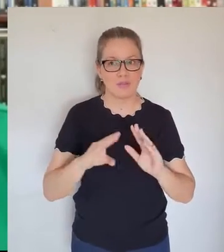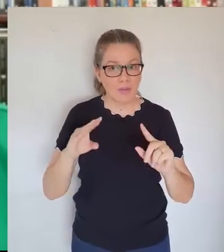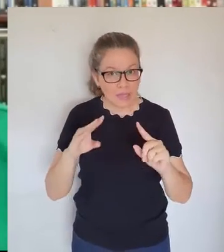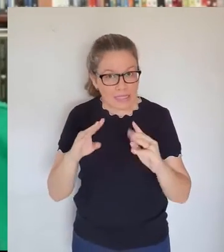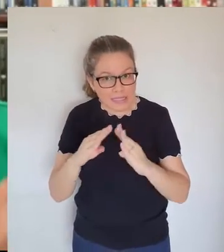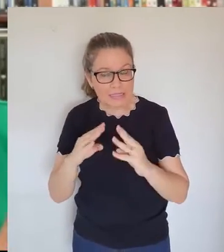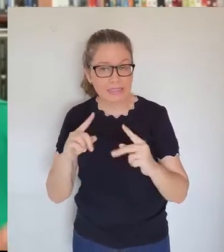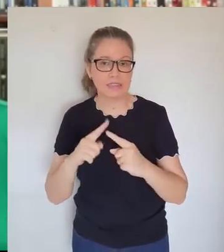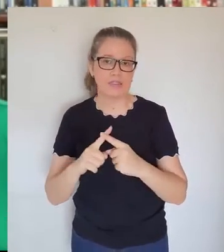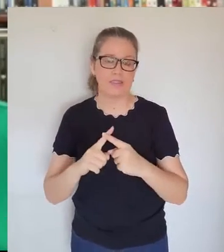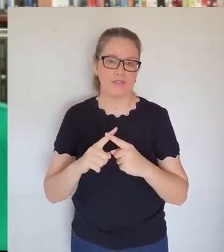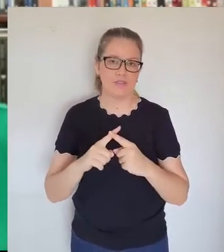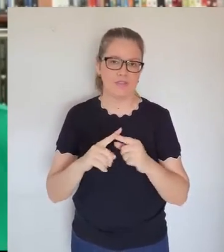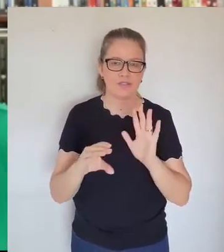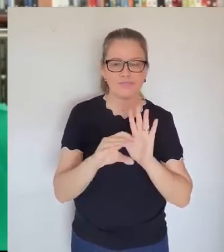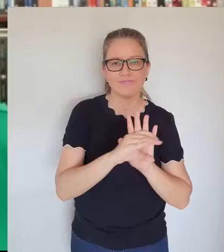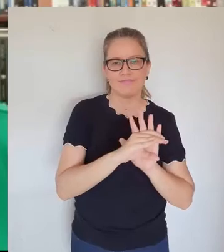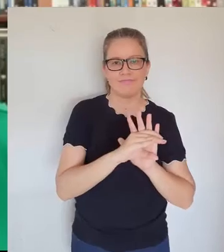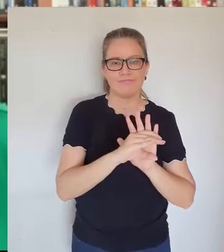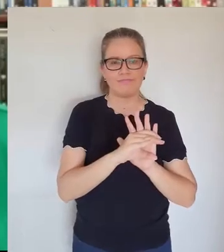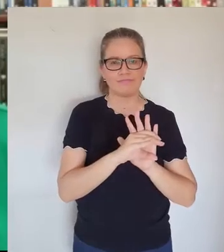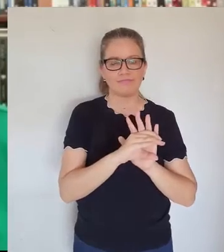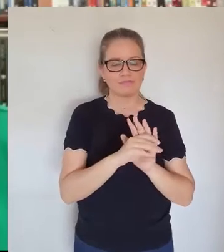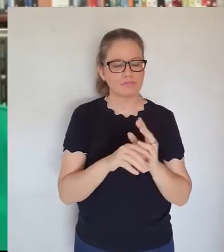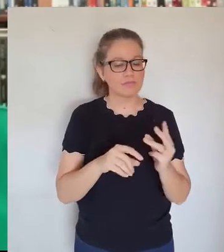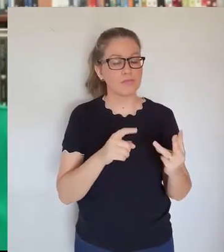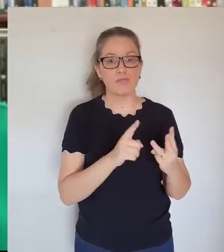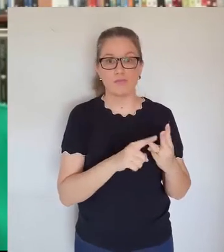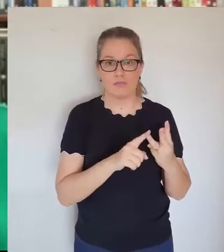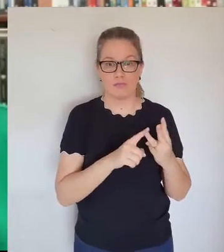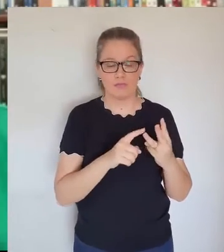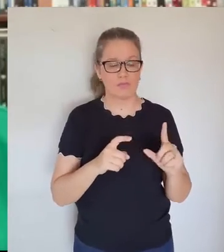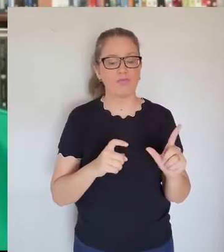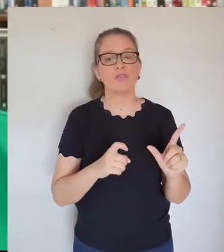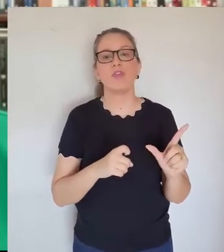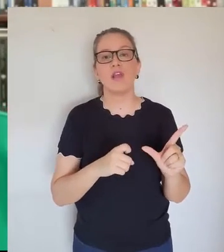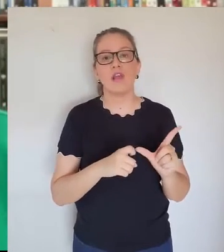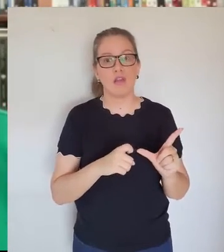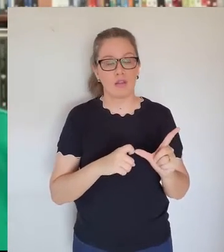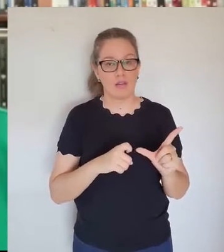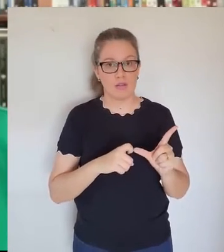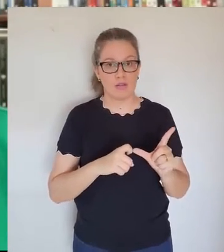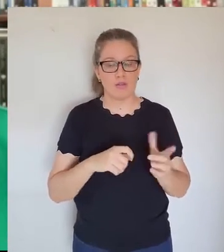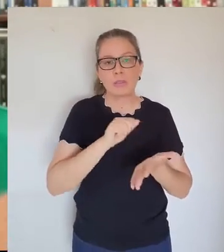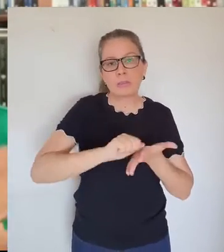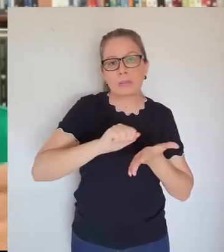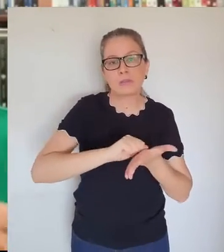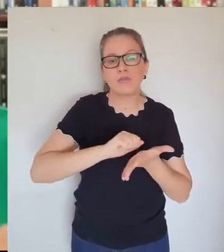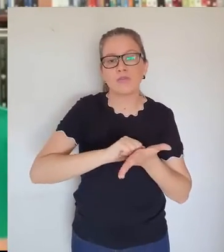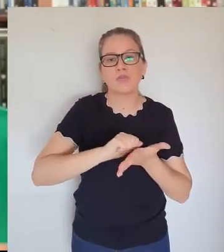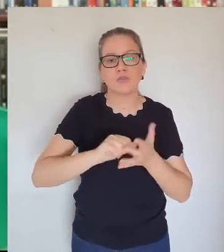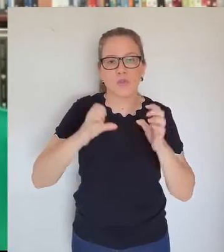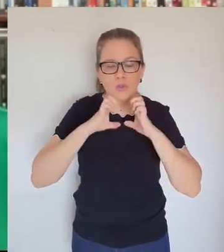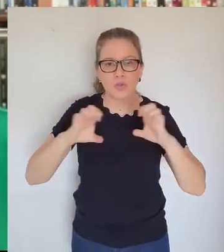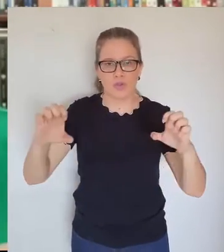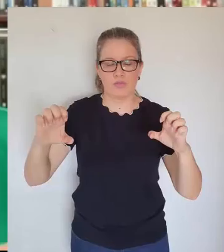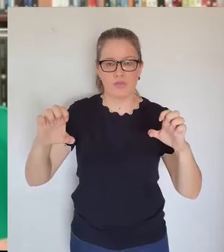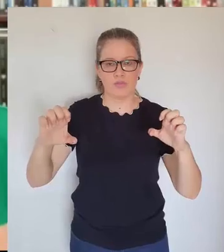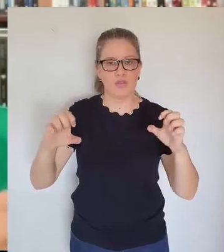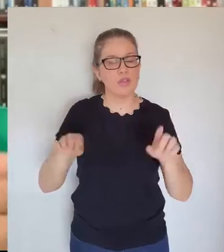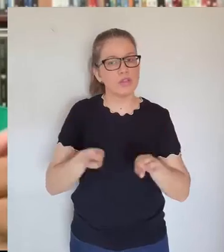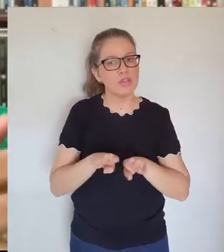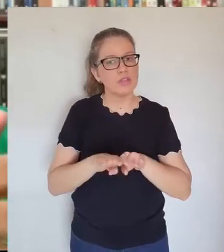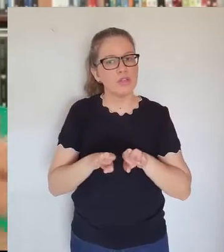colossenses, com a igreja que estava lá em Colossos, né? O Lucas, que aparece aqui, é o escritor do evangelho que leva o seu